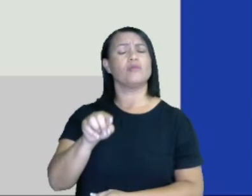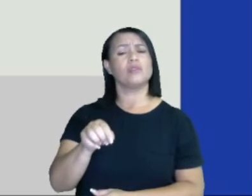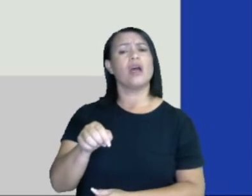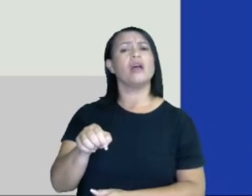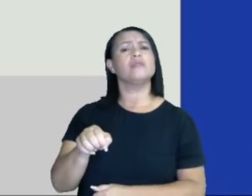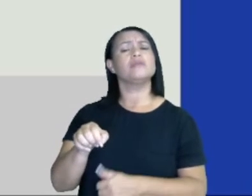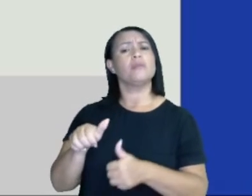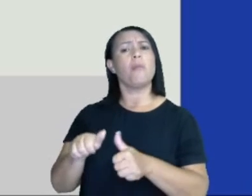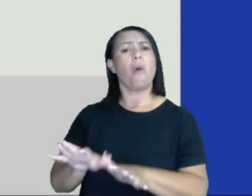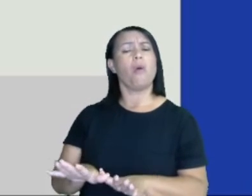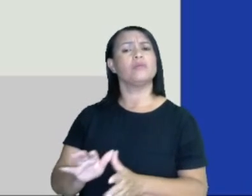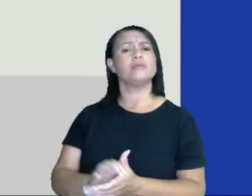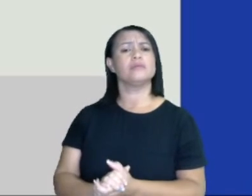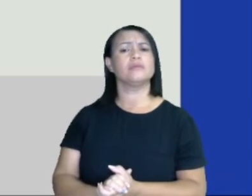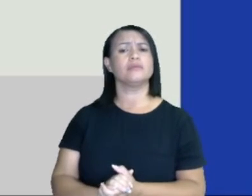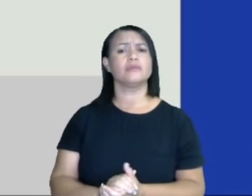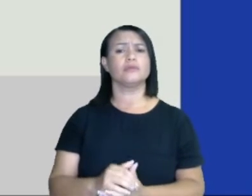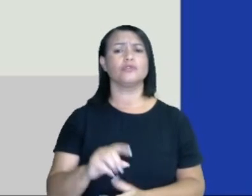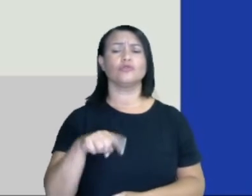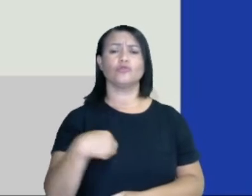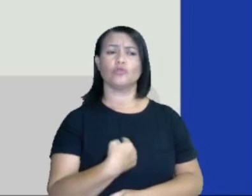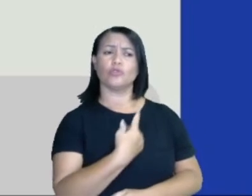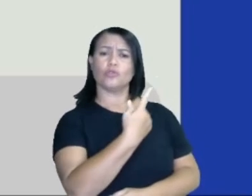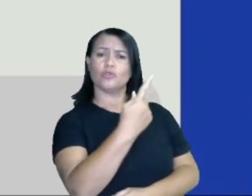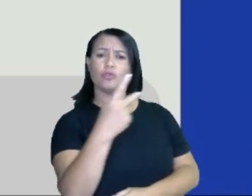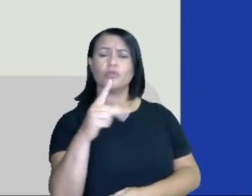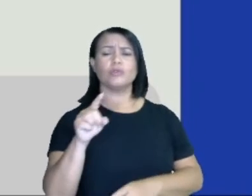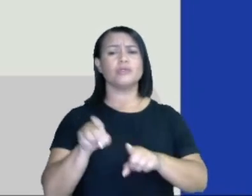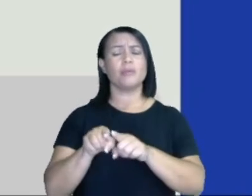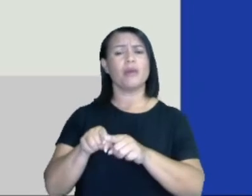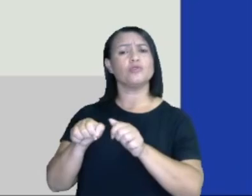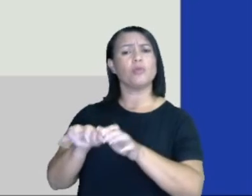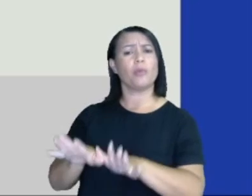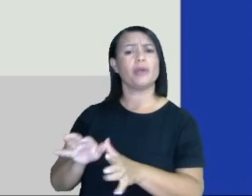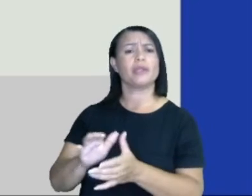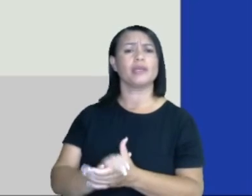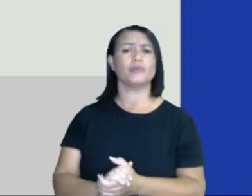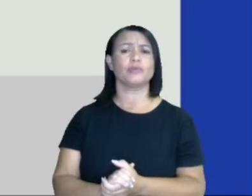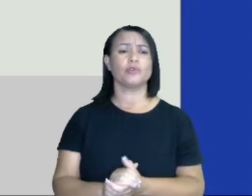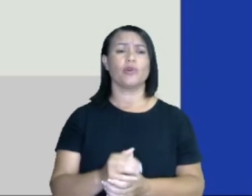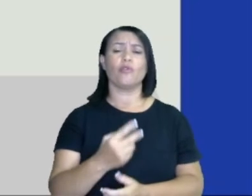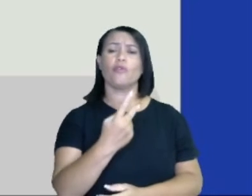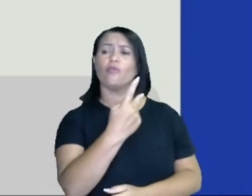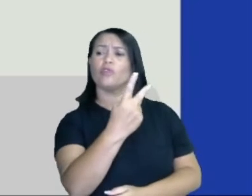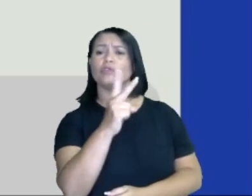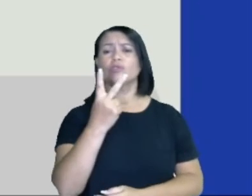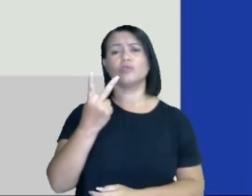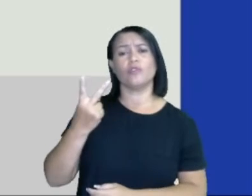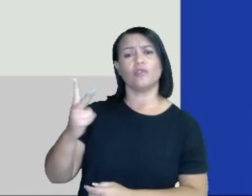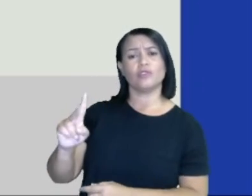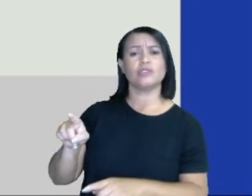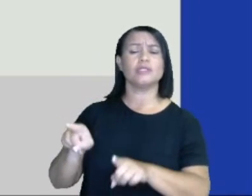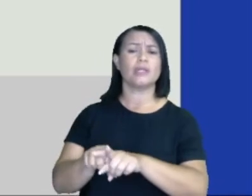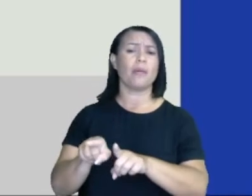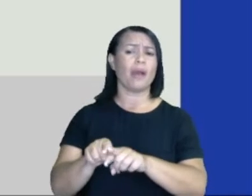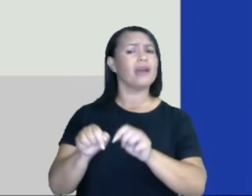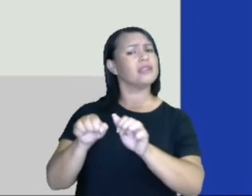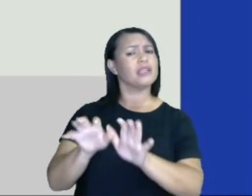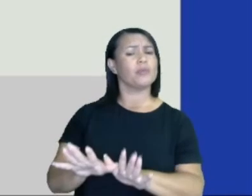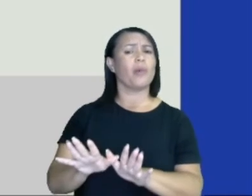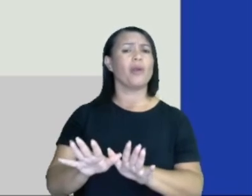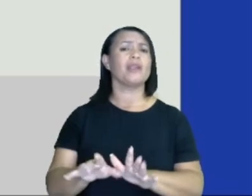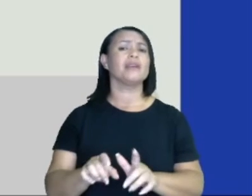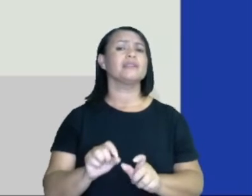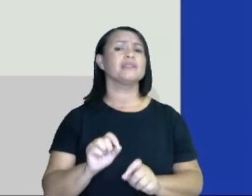se pone, nosotros y nosotras nos ponemos, vosotros o vosotras os